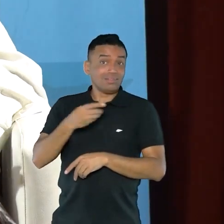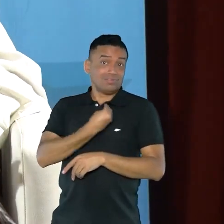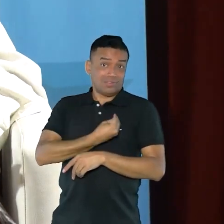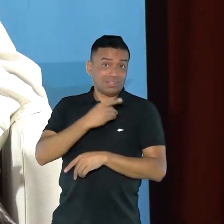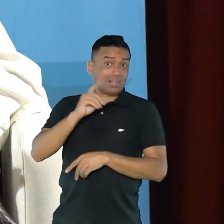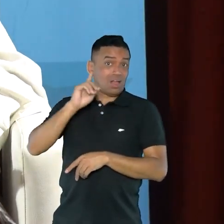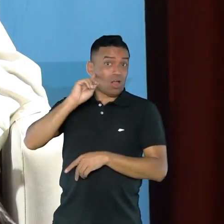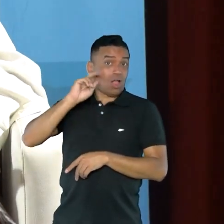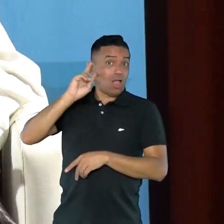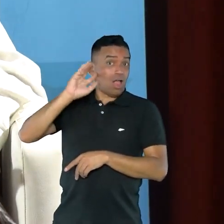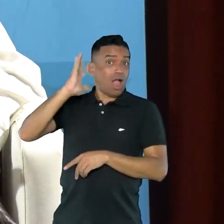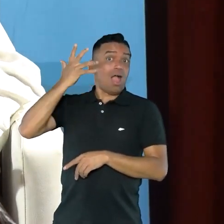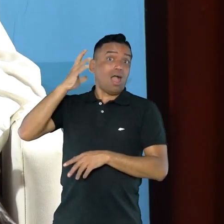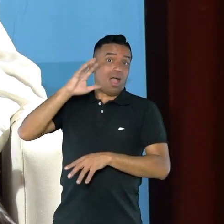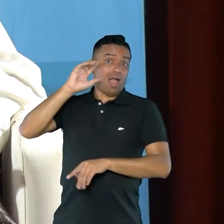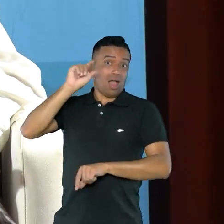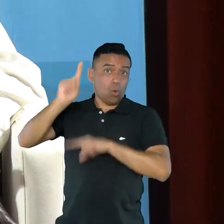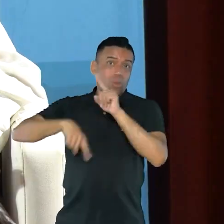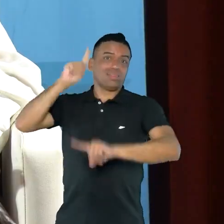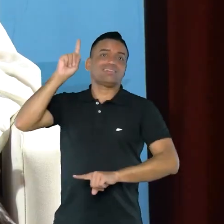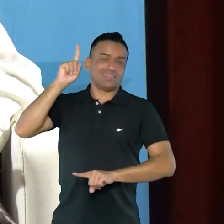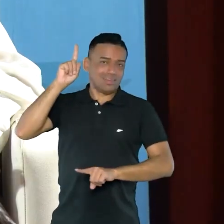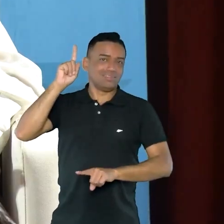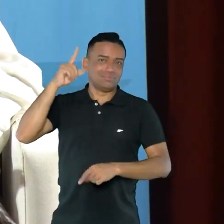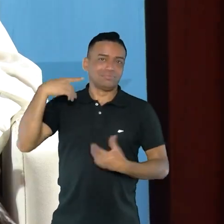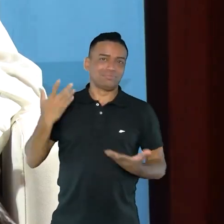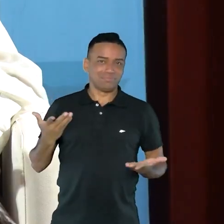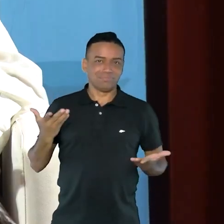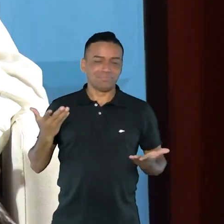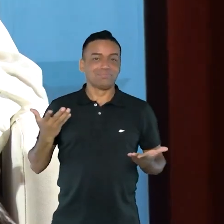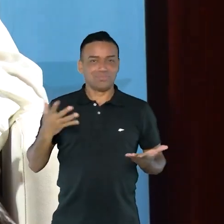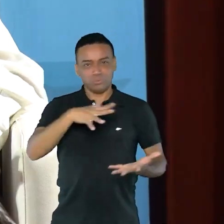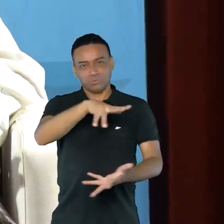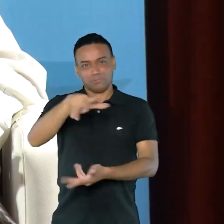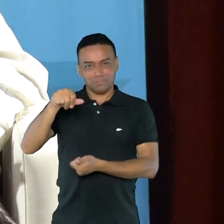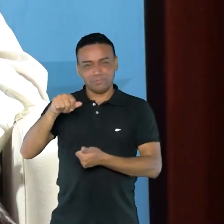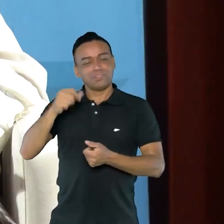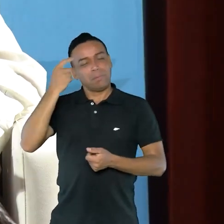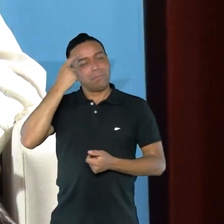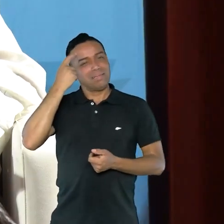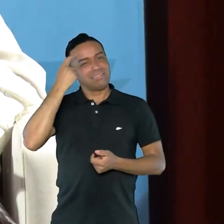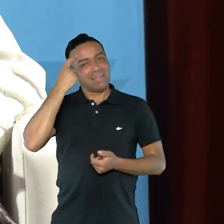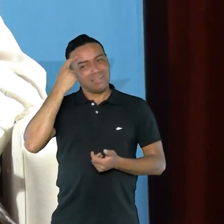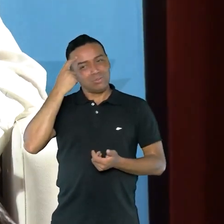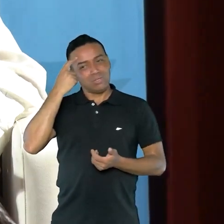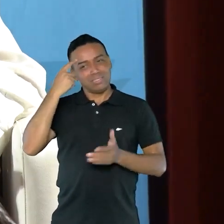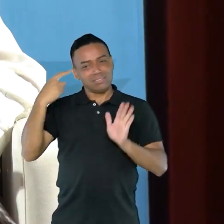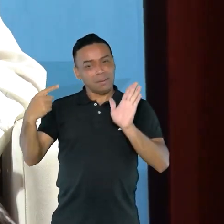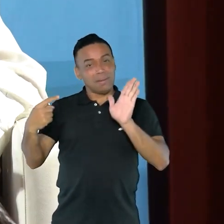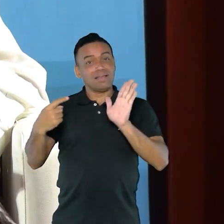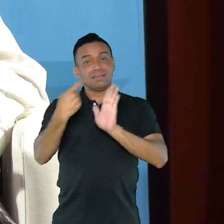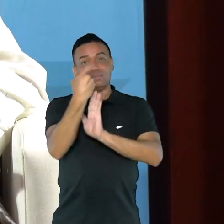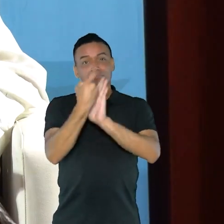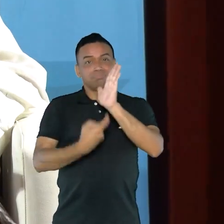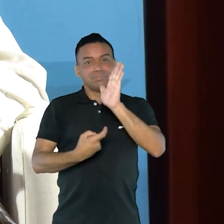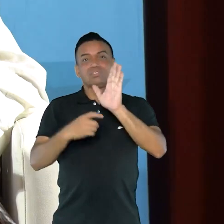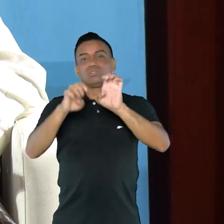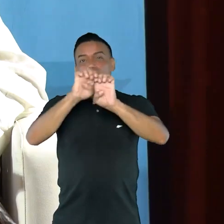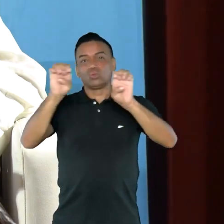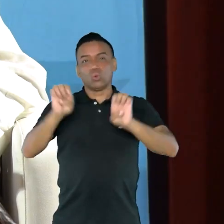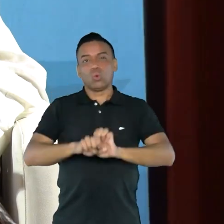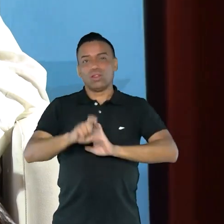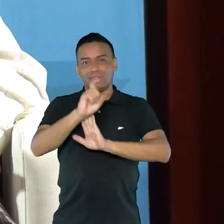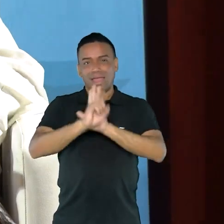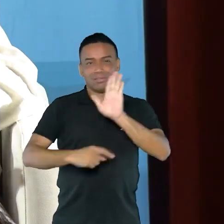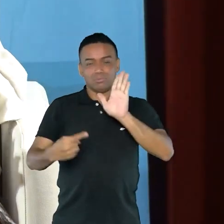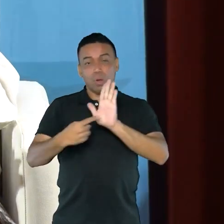maneira potável ainda no mundo, né? Então, pensando nesses pontos finais, eu gosto muito de lembrar